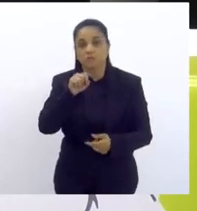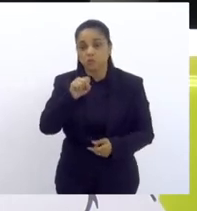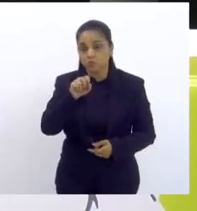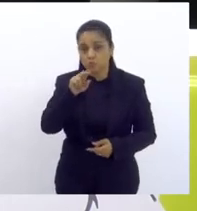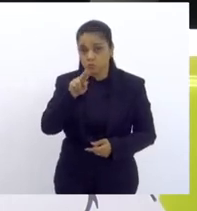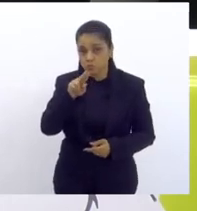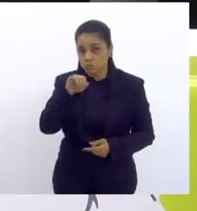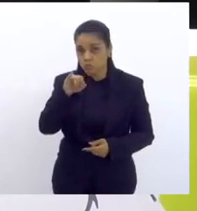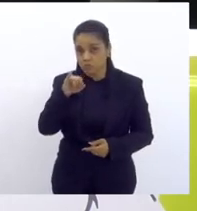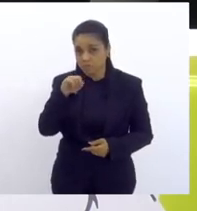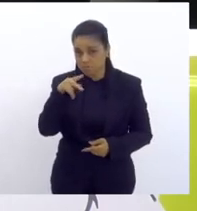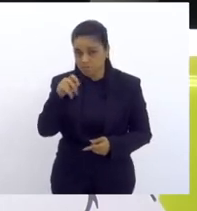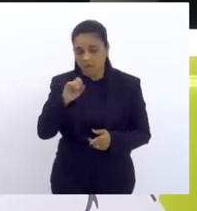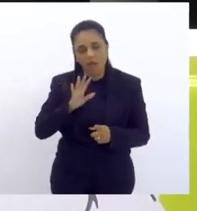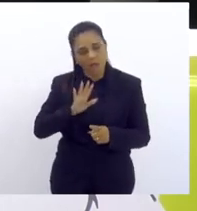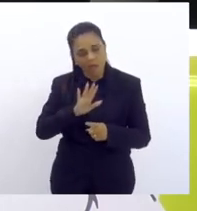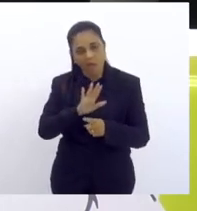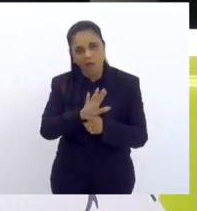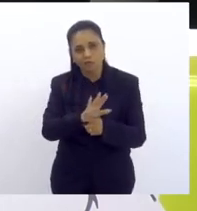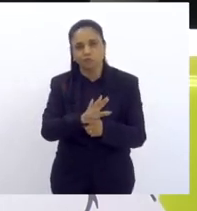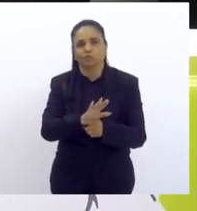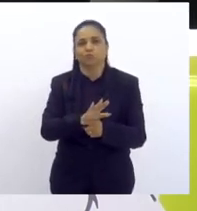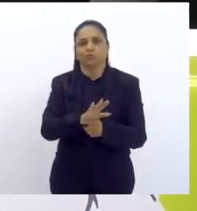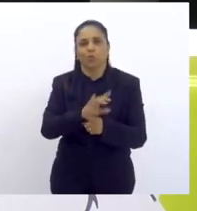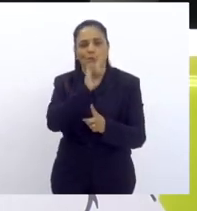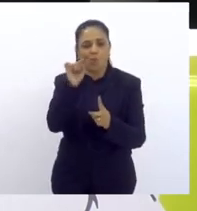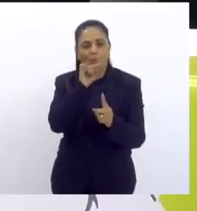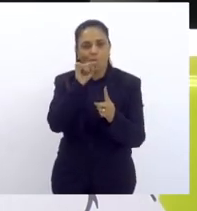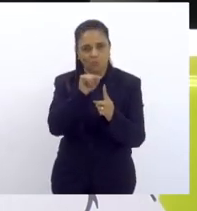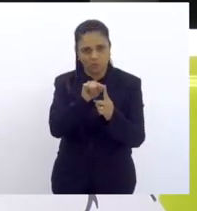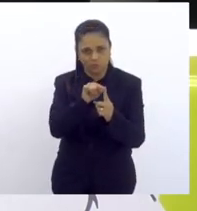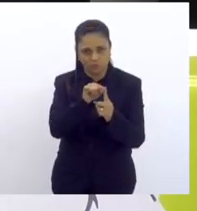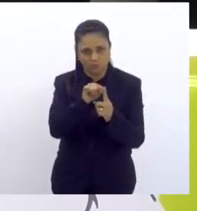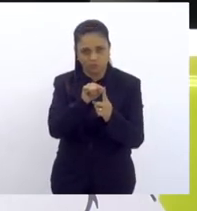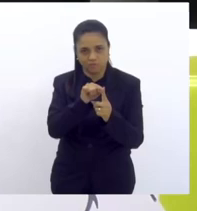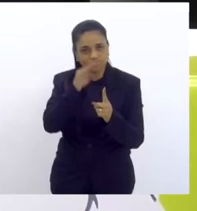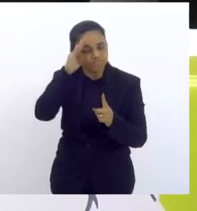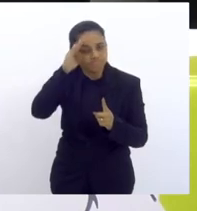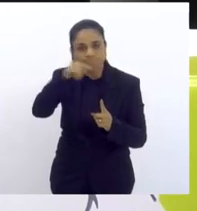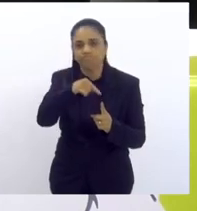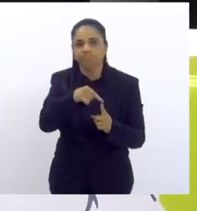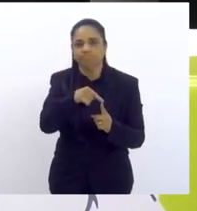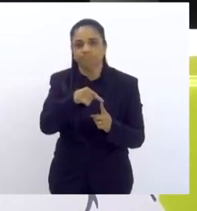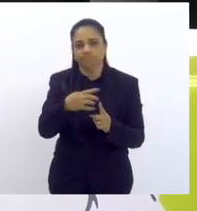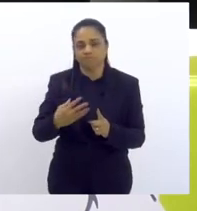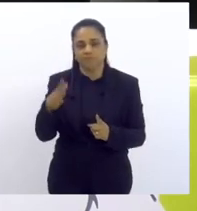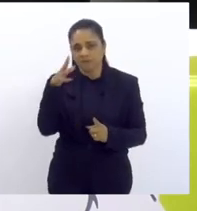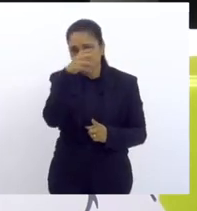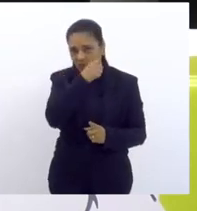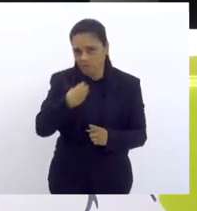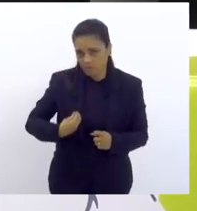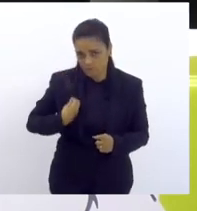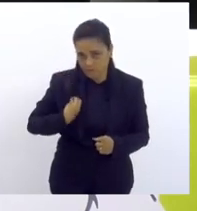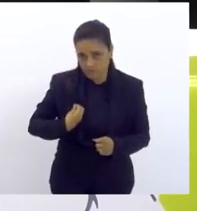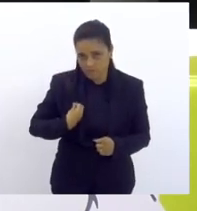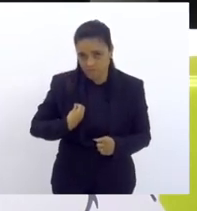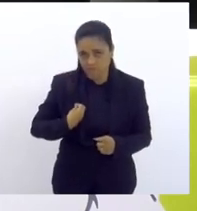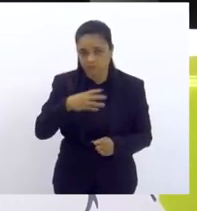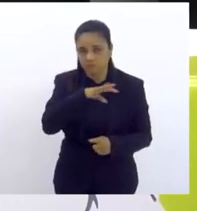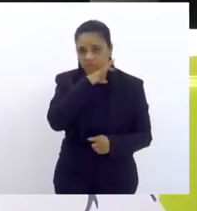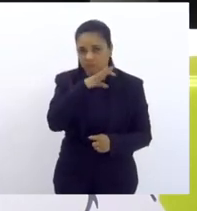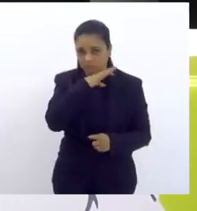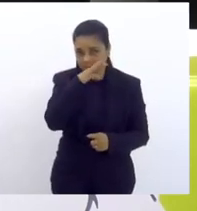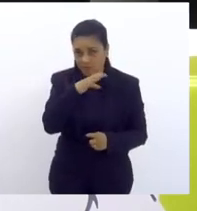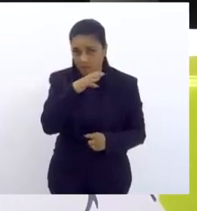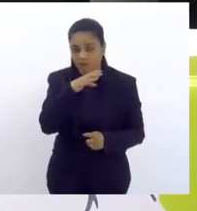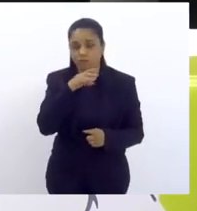colabore muito com esse grande objetivo da gente ter a dignidade para os